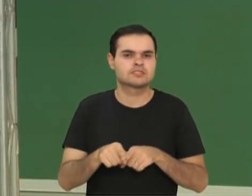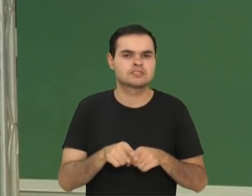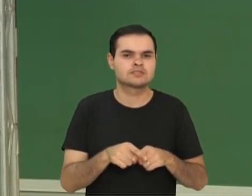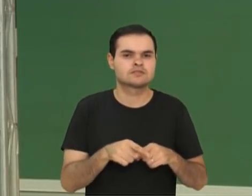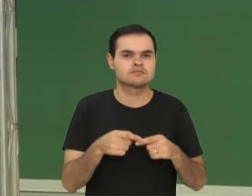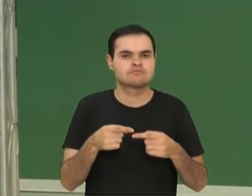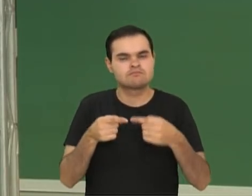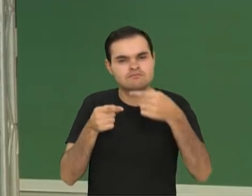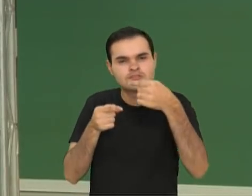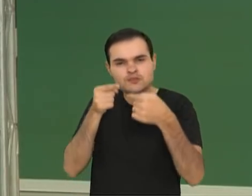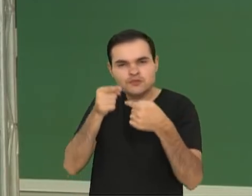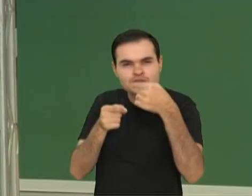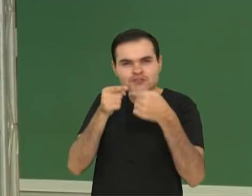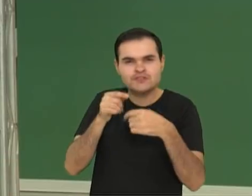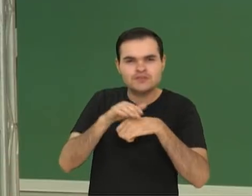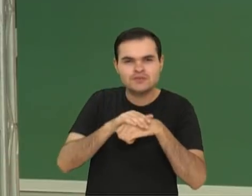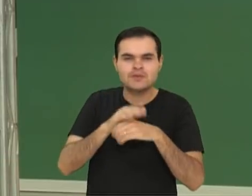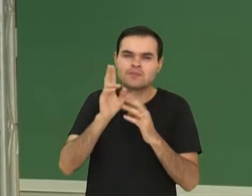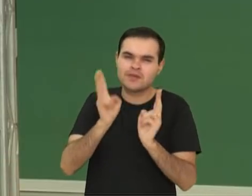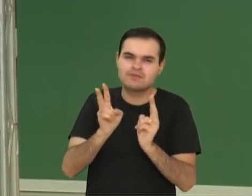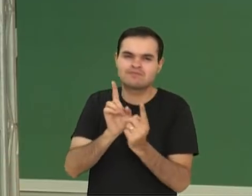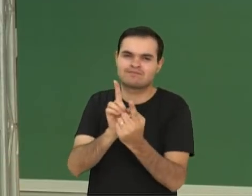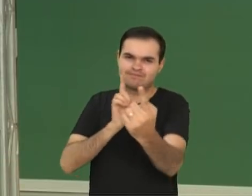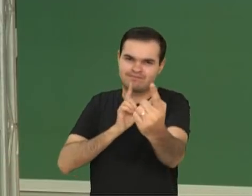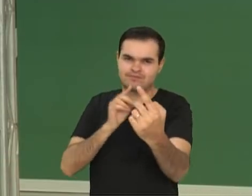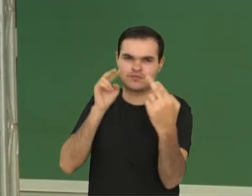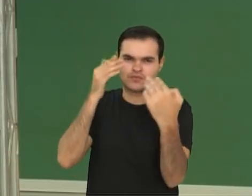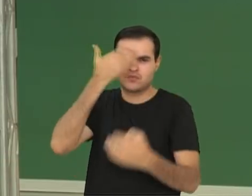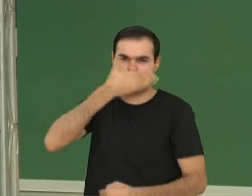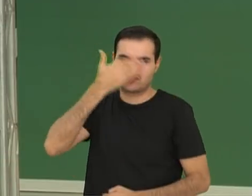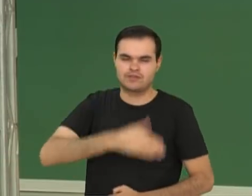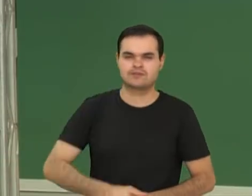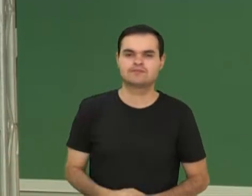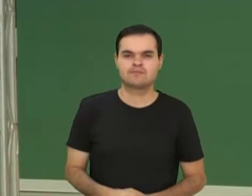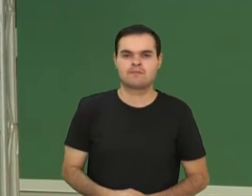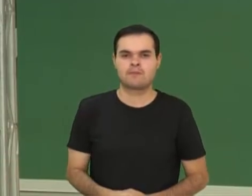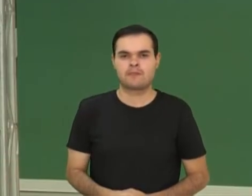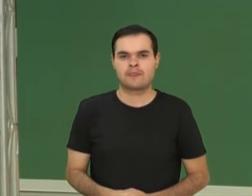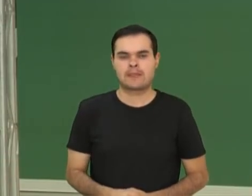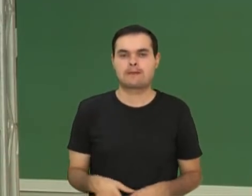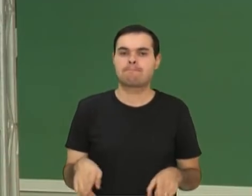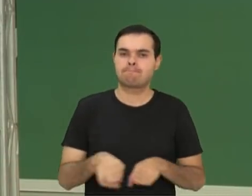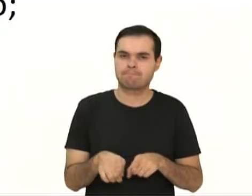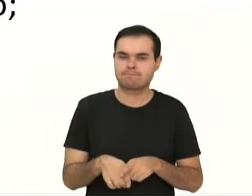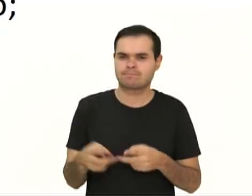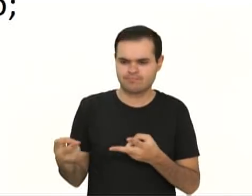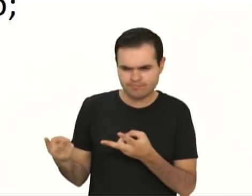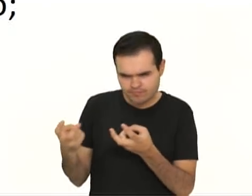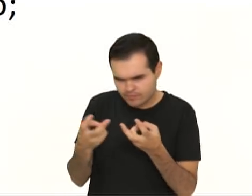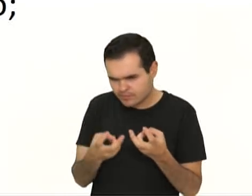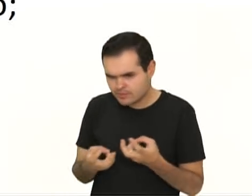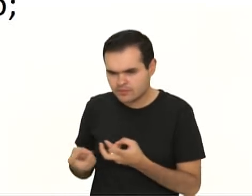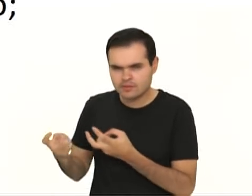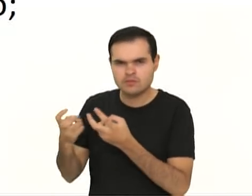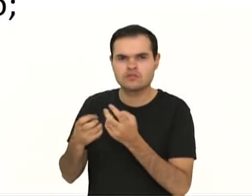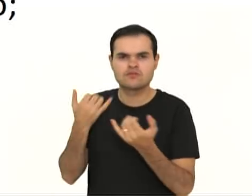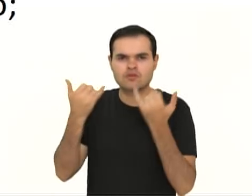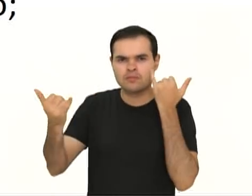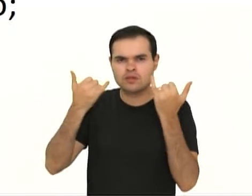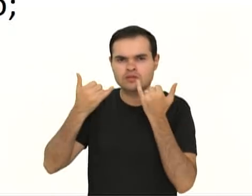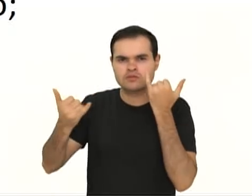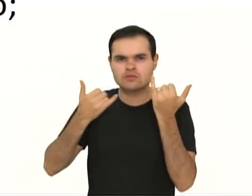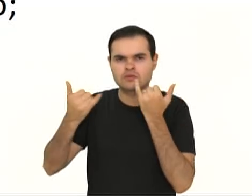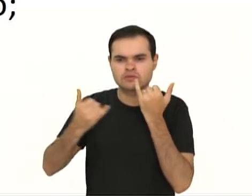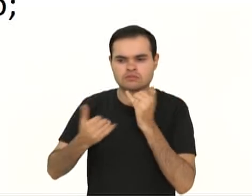discutido comigo, mesmo que não estejamos nos vendo. Inferimos também informações implícitas e o sentido de palavras